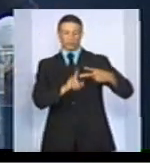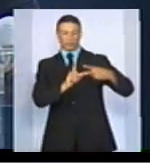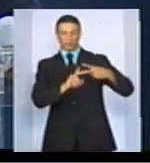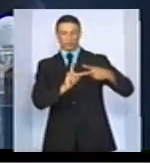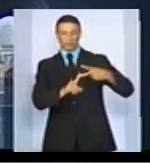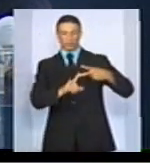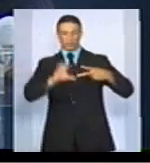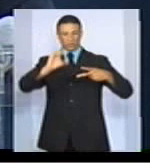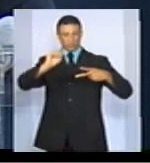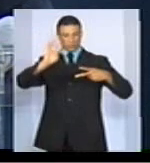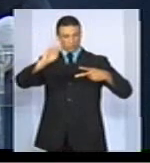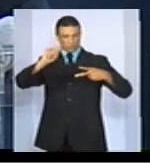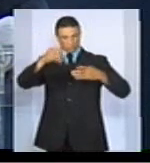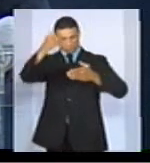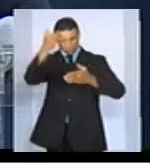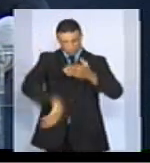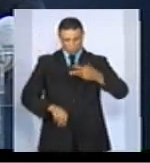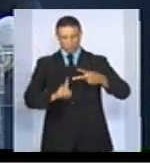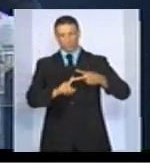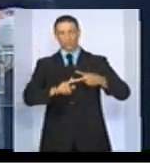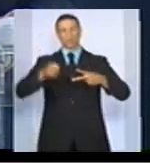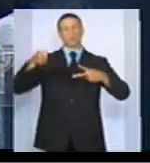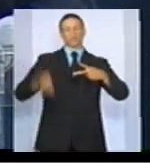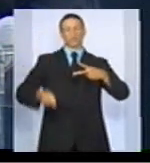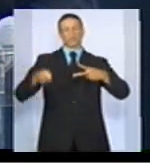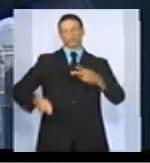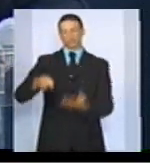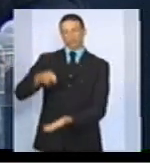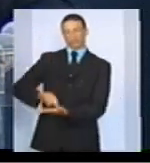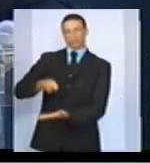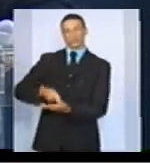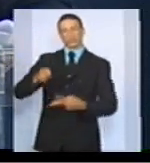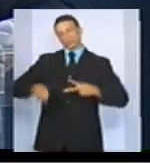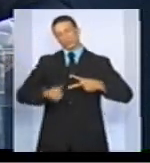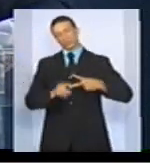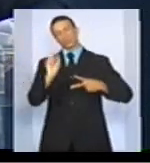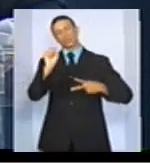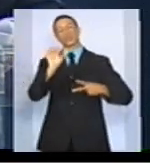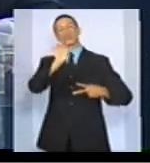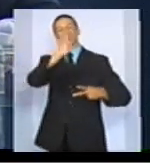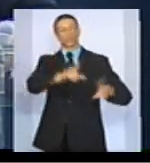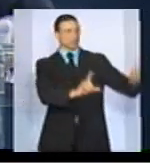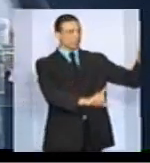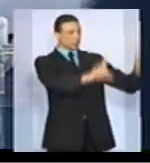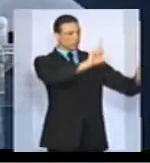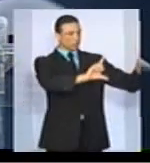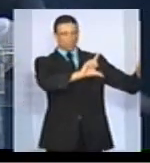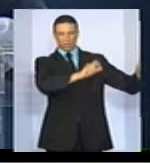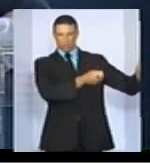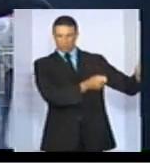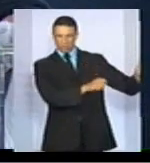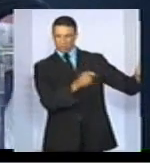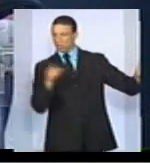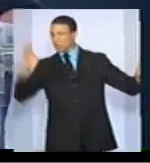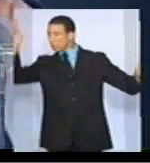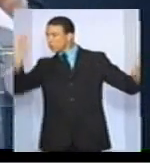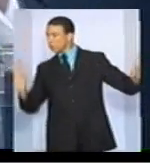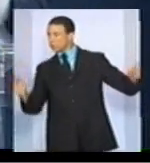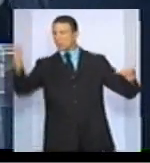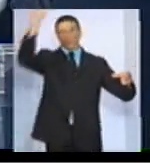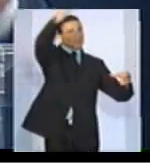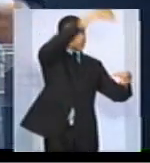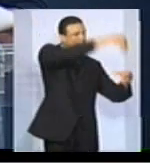cota que também obriga a inserção de canais de propriedade de Brasileiro ela